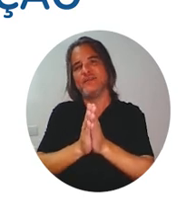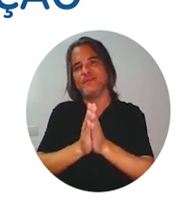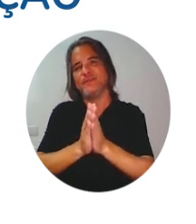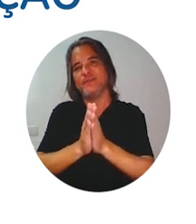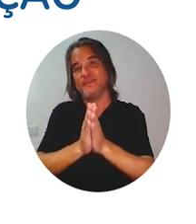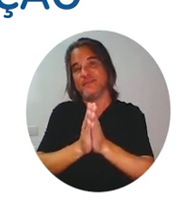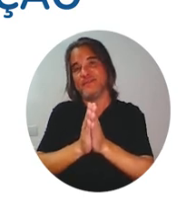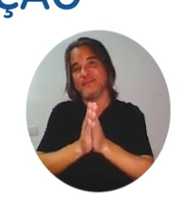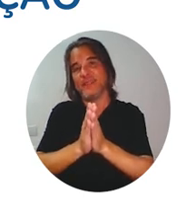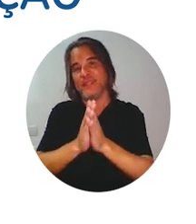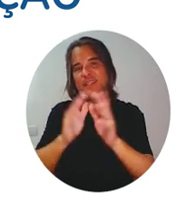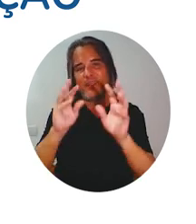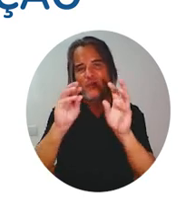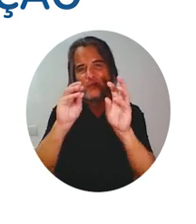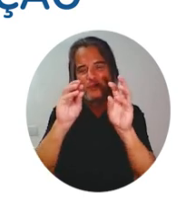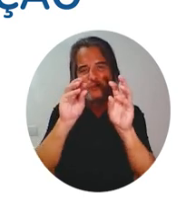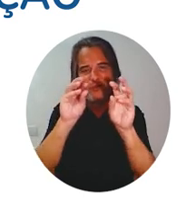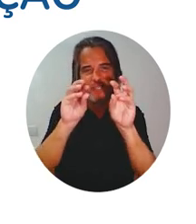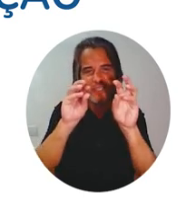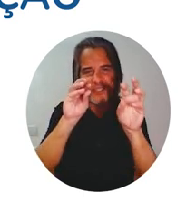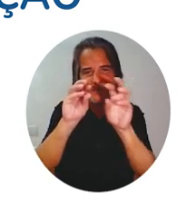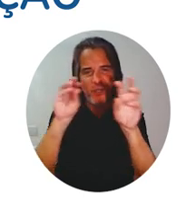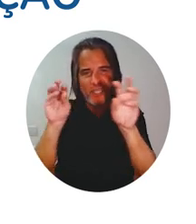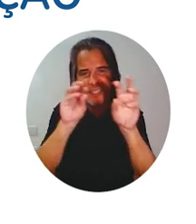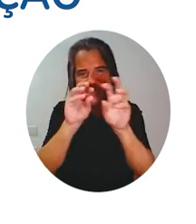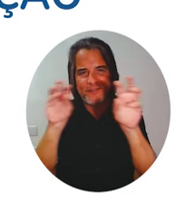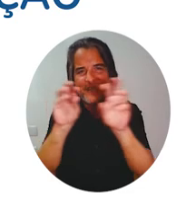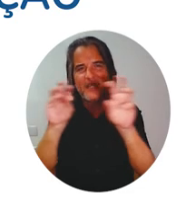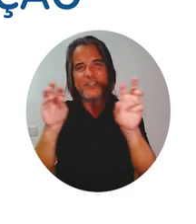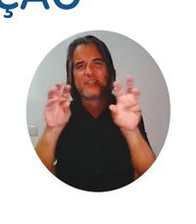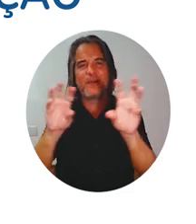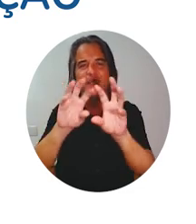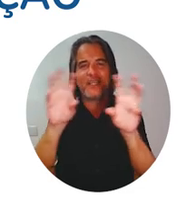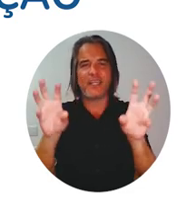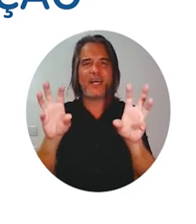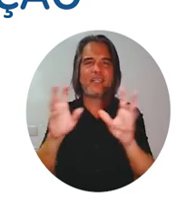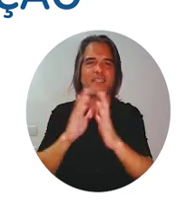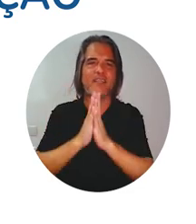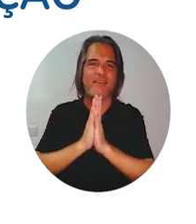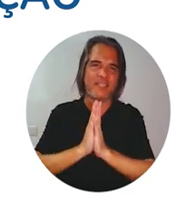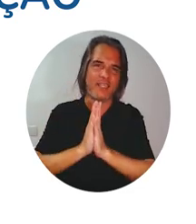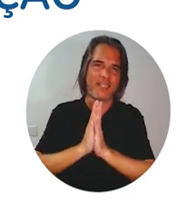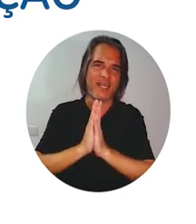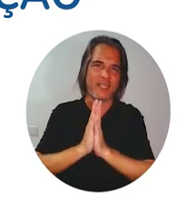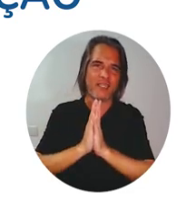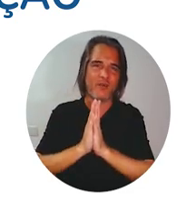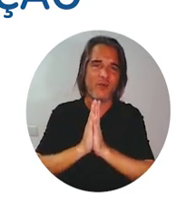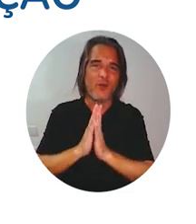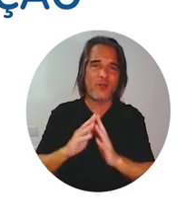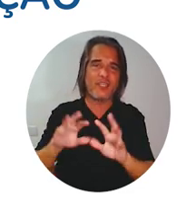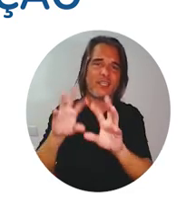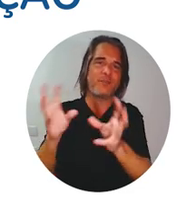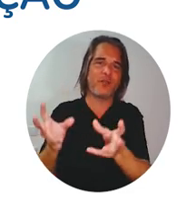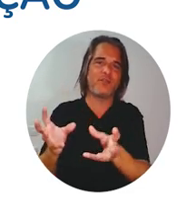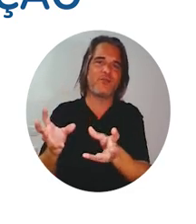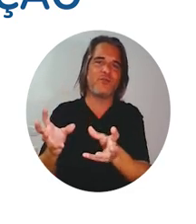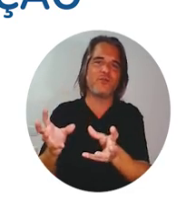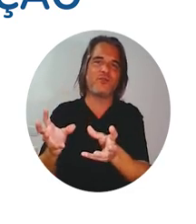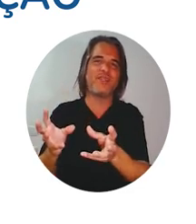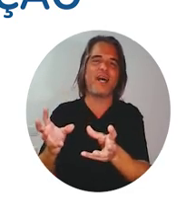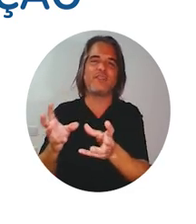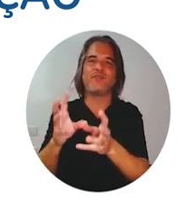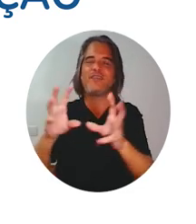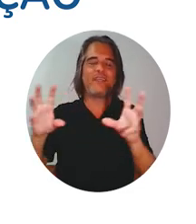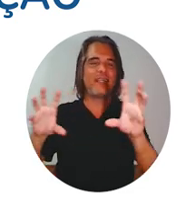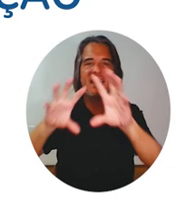seria? Então, eu fiz essas bolinhas verdes para tentar descrever essa ideia. Então, quando você está explorando